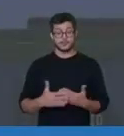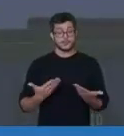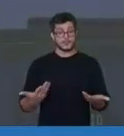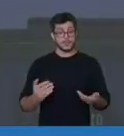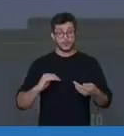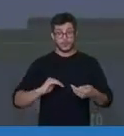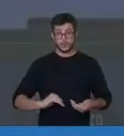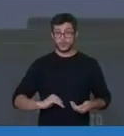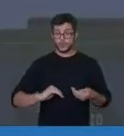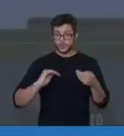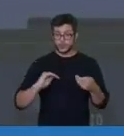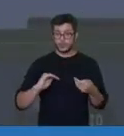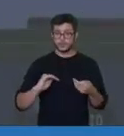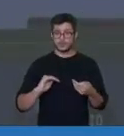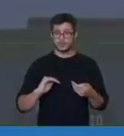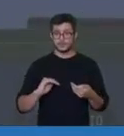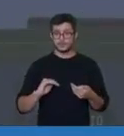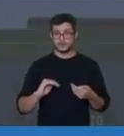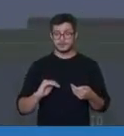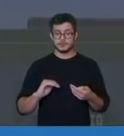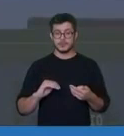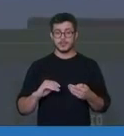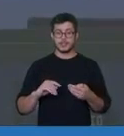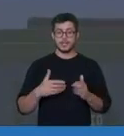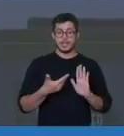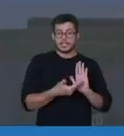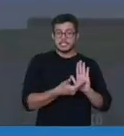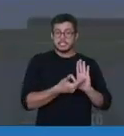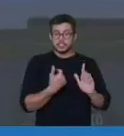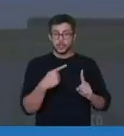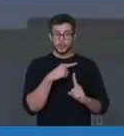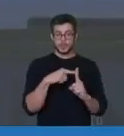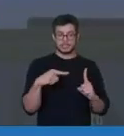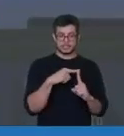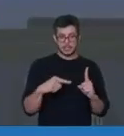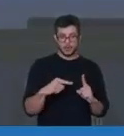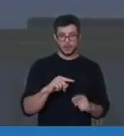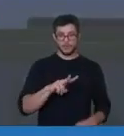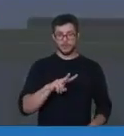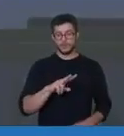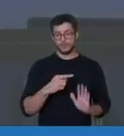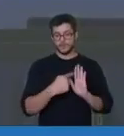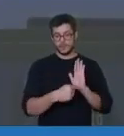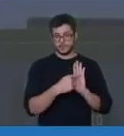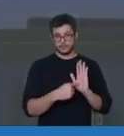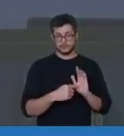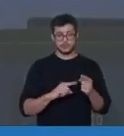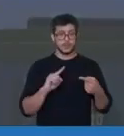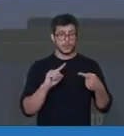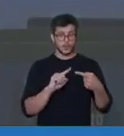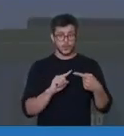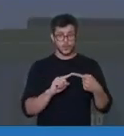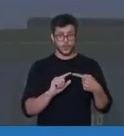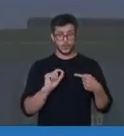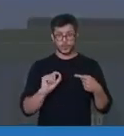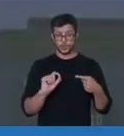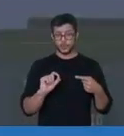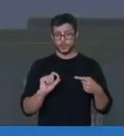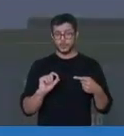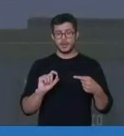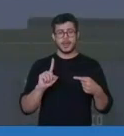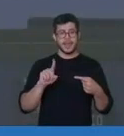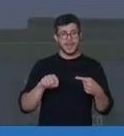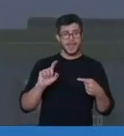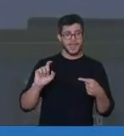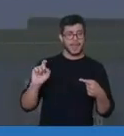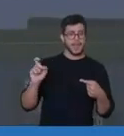Nacional derrubou parcialmente esses 2 vetos presidenciais. Um desses vetos foi aposto ainda pelo então presidente